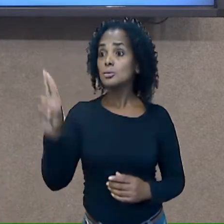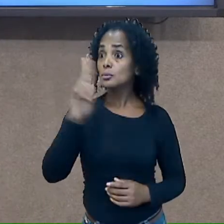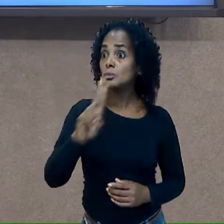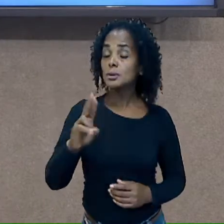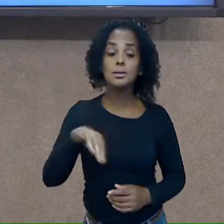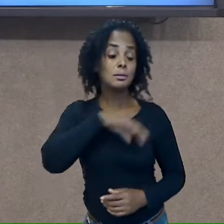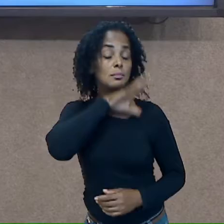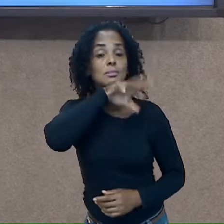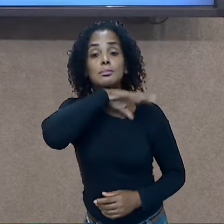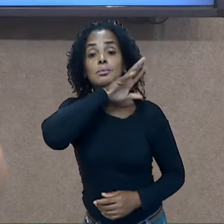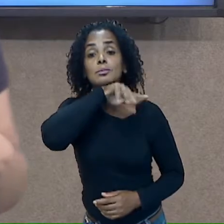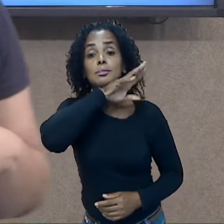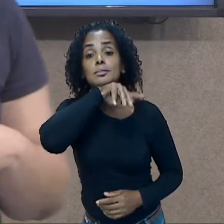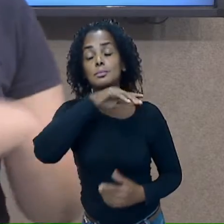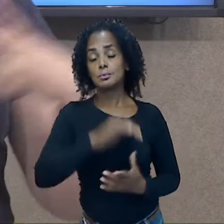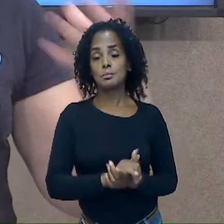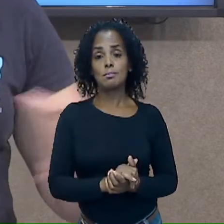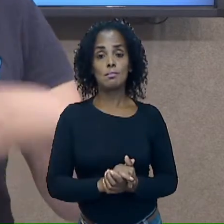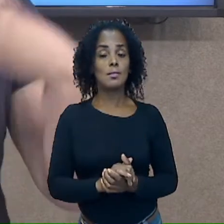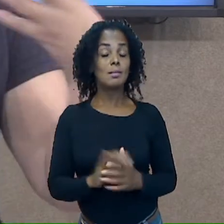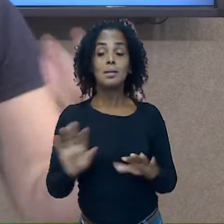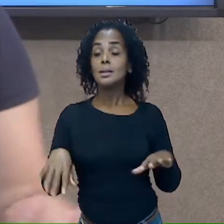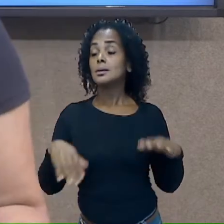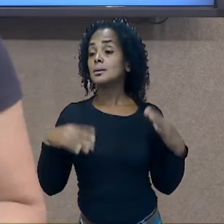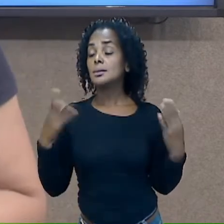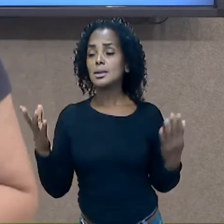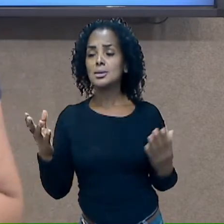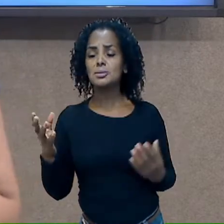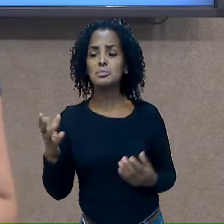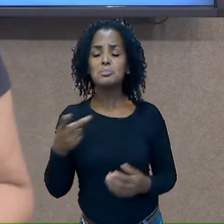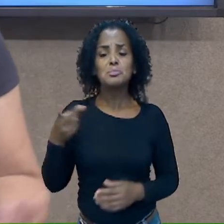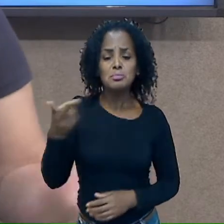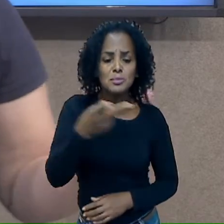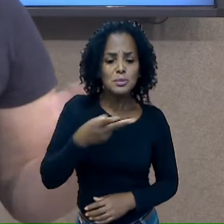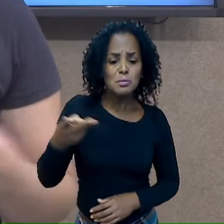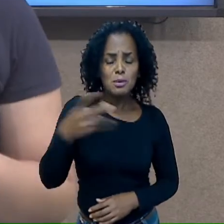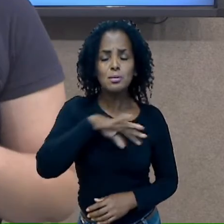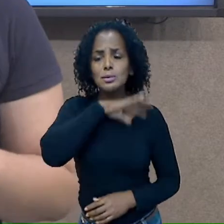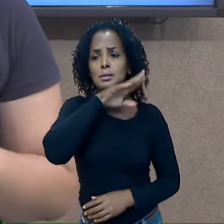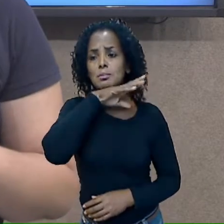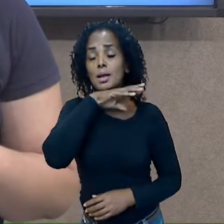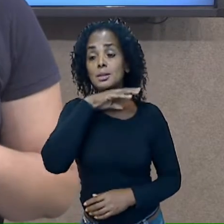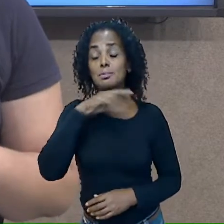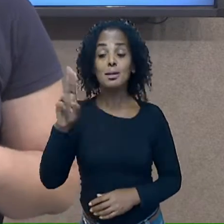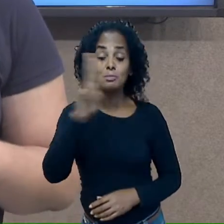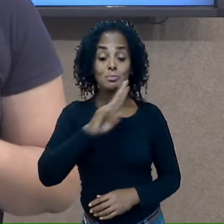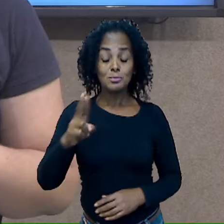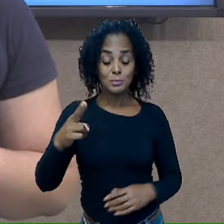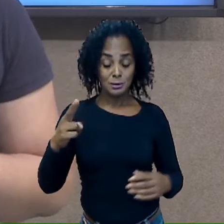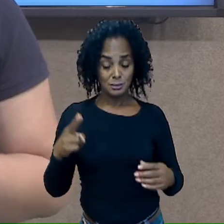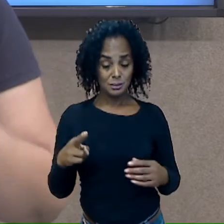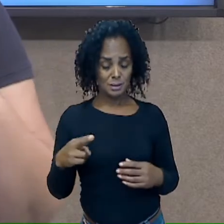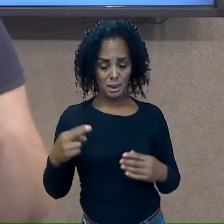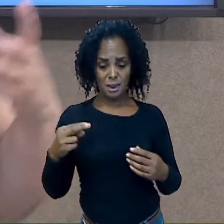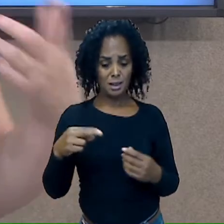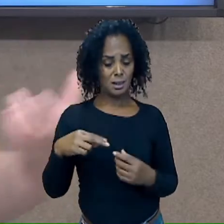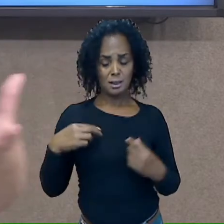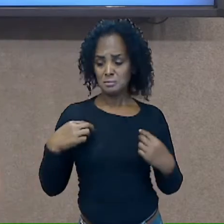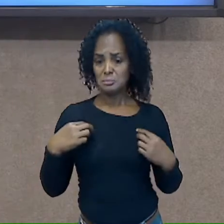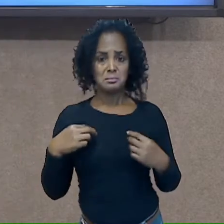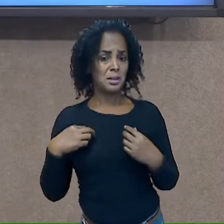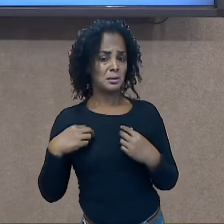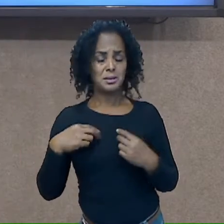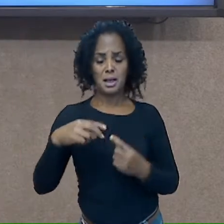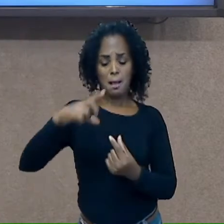animais, mas eles não matam, não caçam os animais para usar aquela plumagem. Eles preservam o